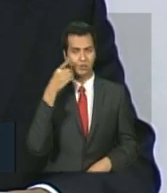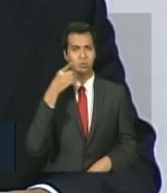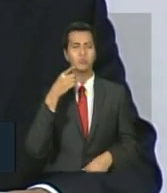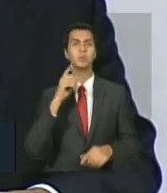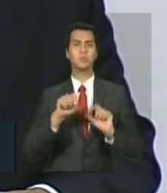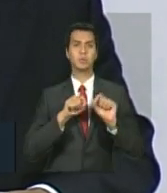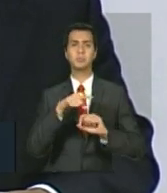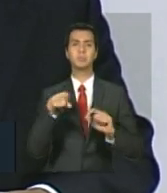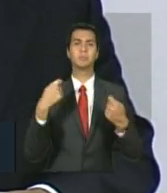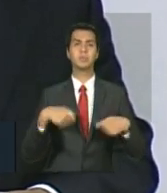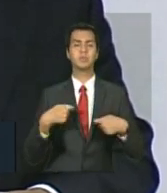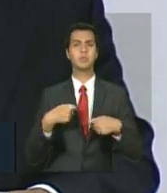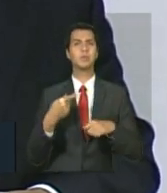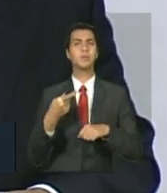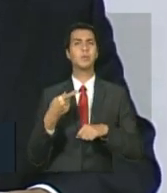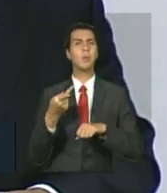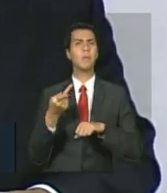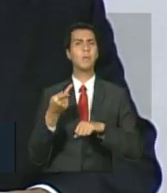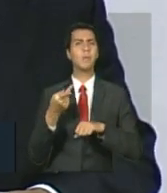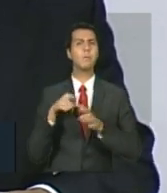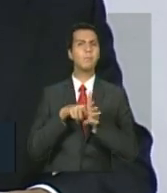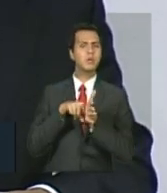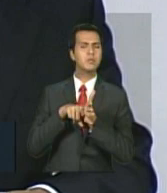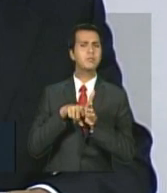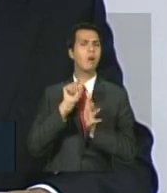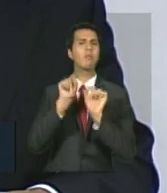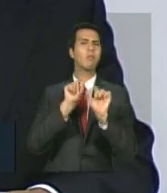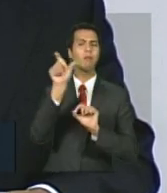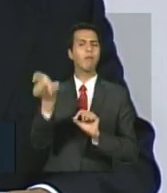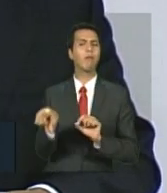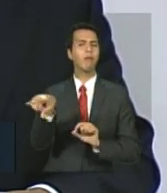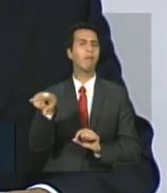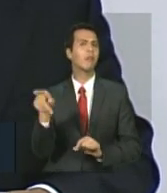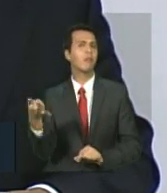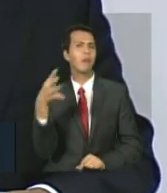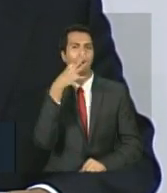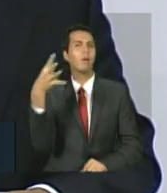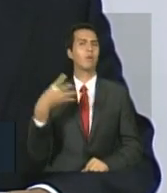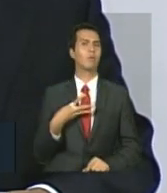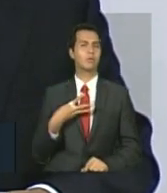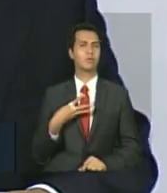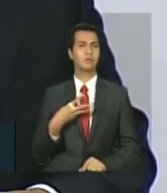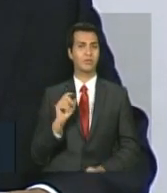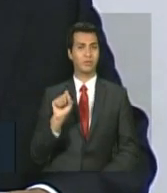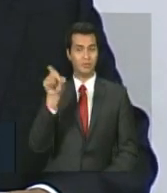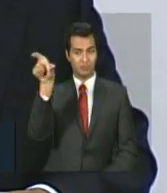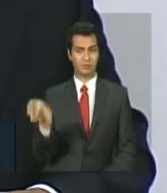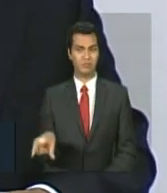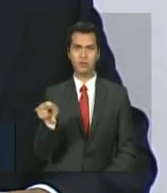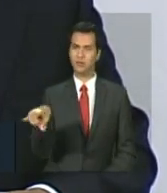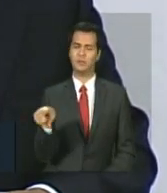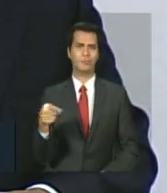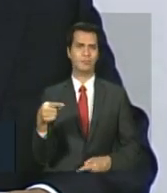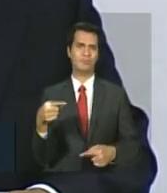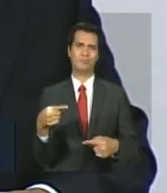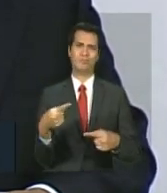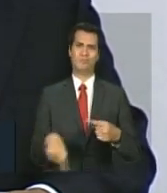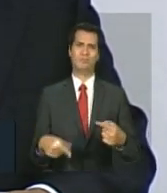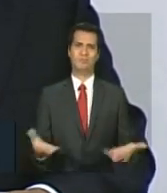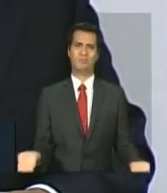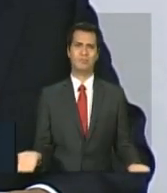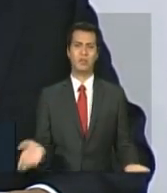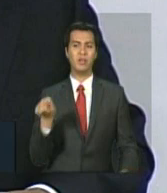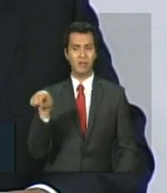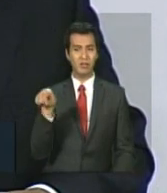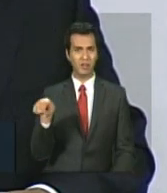sobre quem ataca, quem faz a agressão. Trata-se de um desqualificado, trata-se de